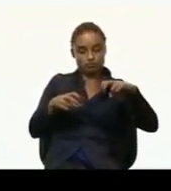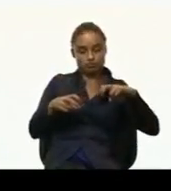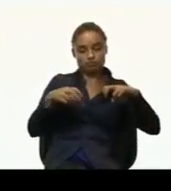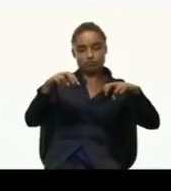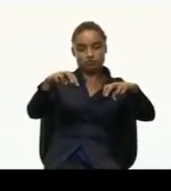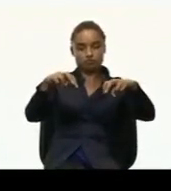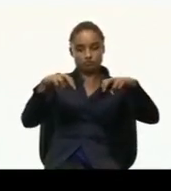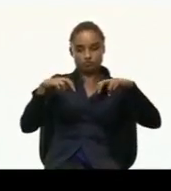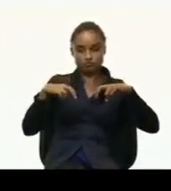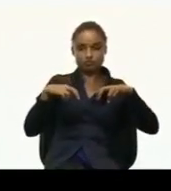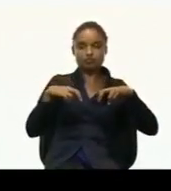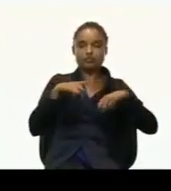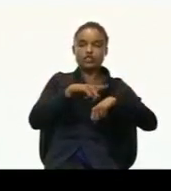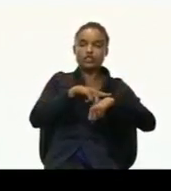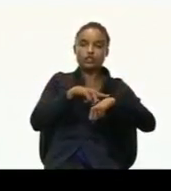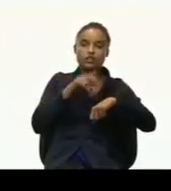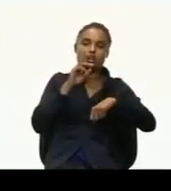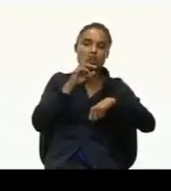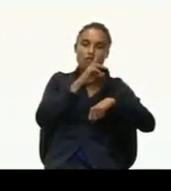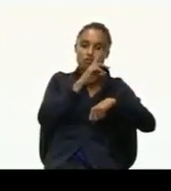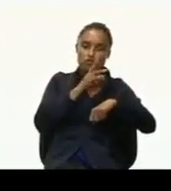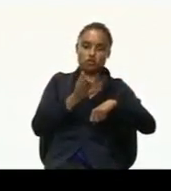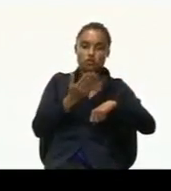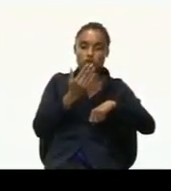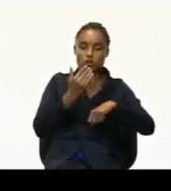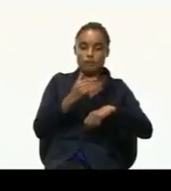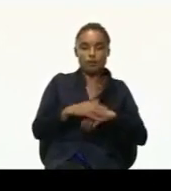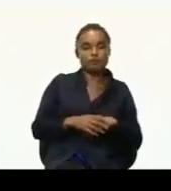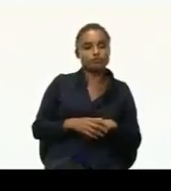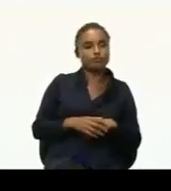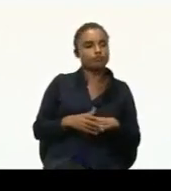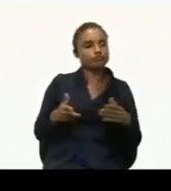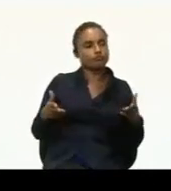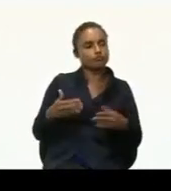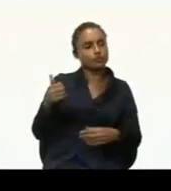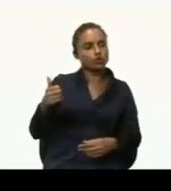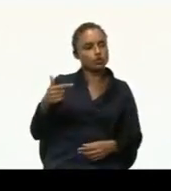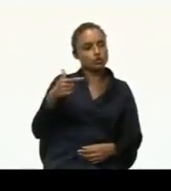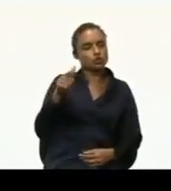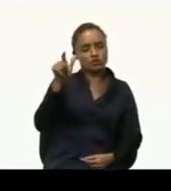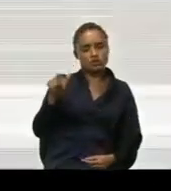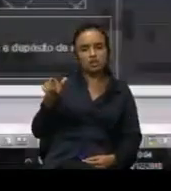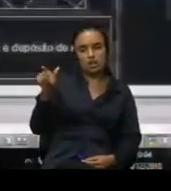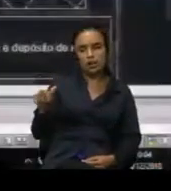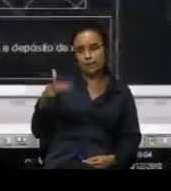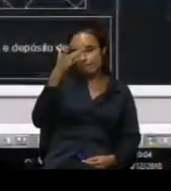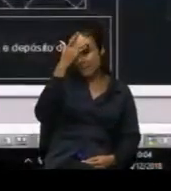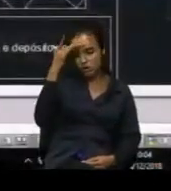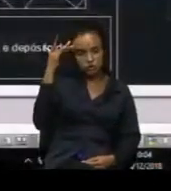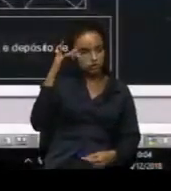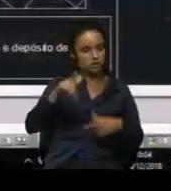com para 12 trabalhadores. Então me acompanhando ali no quadro não,